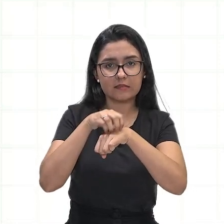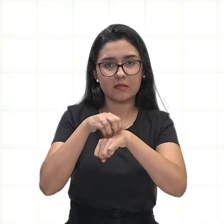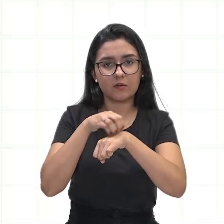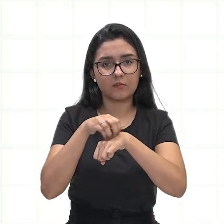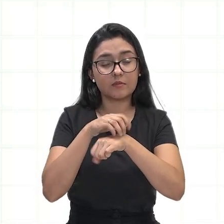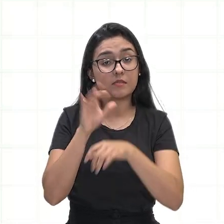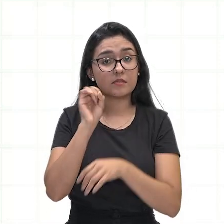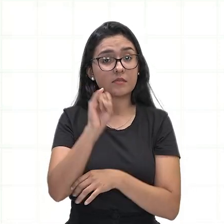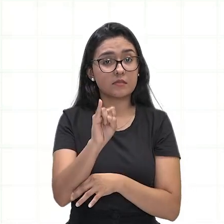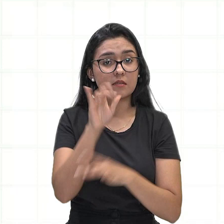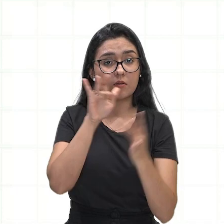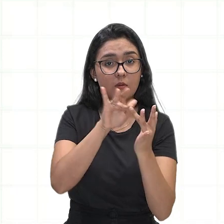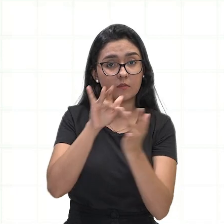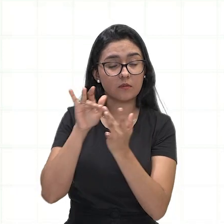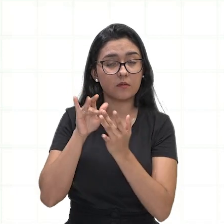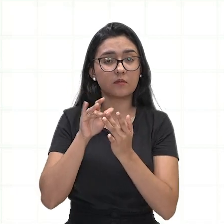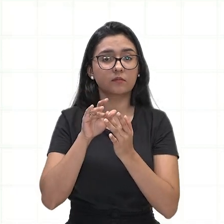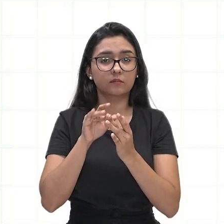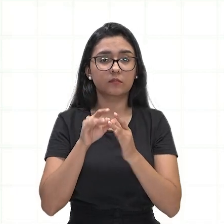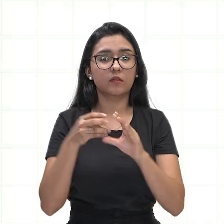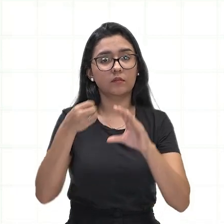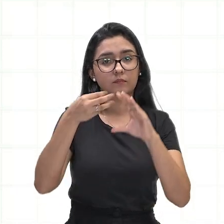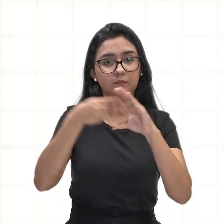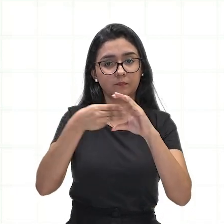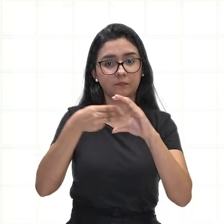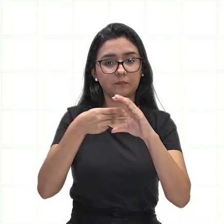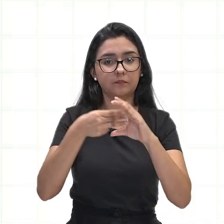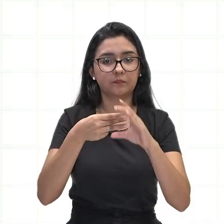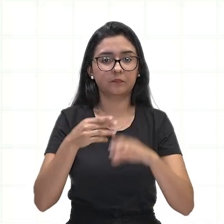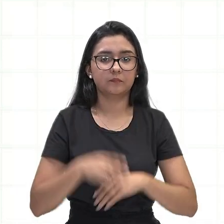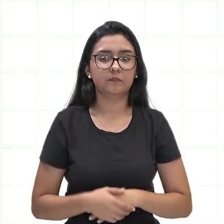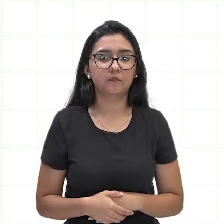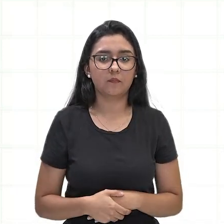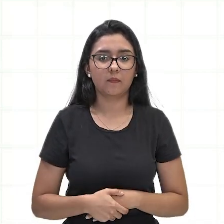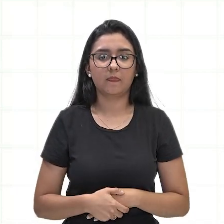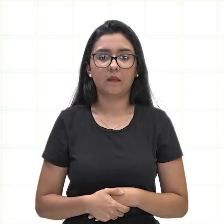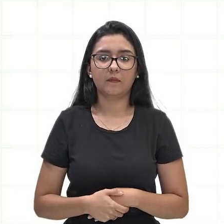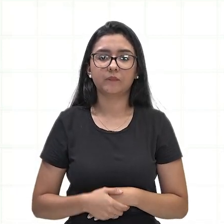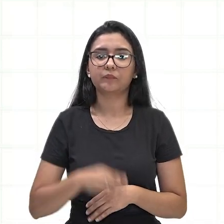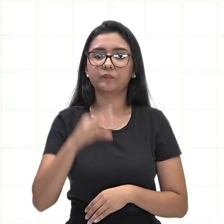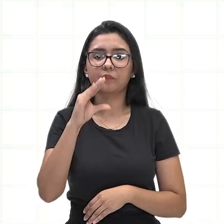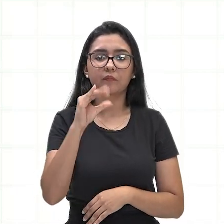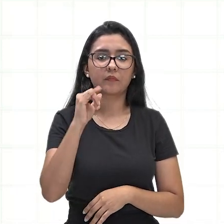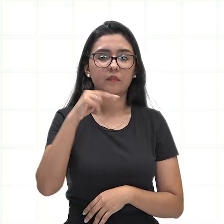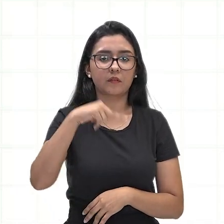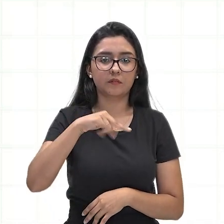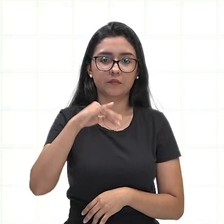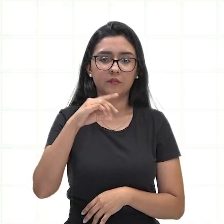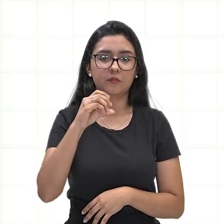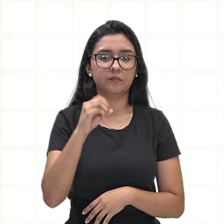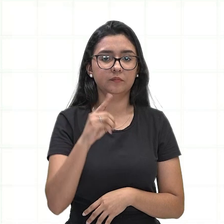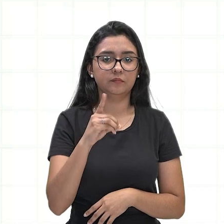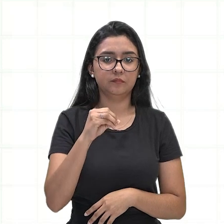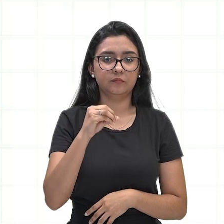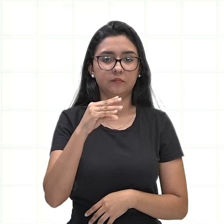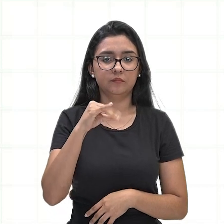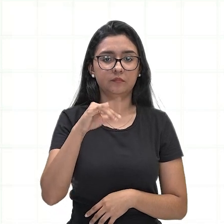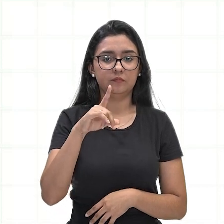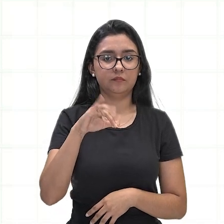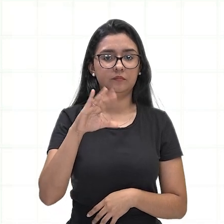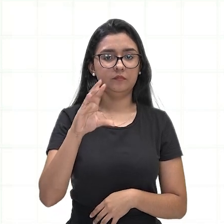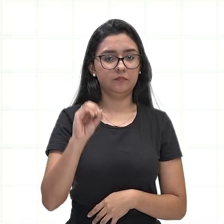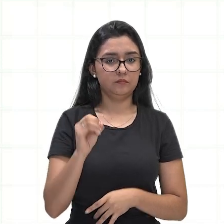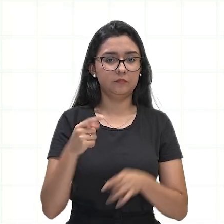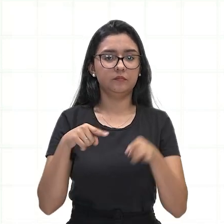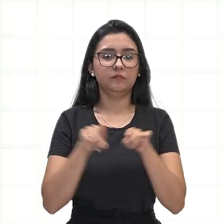pele, e essa célula vai ter o quinidocílio, que vai sair aqui de dentro dessa célula, e o opérculo, que